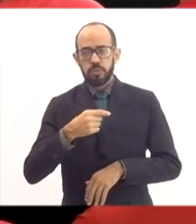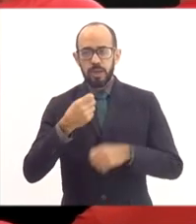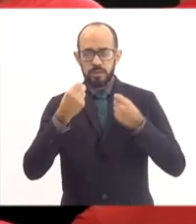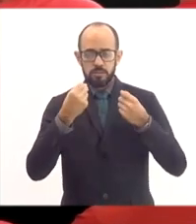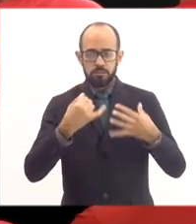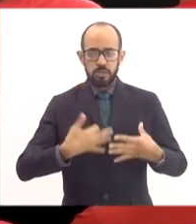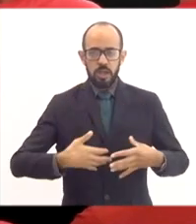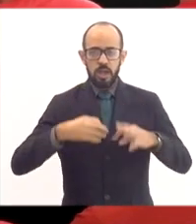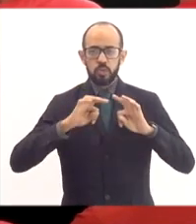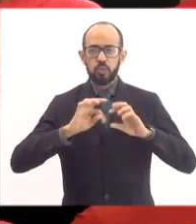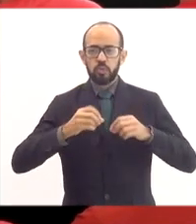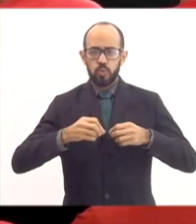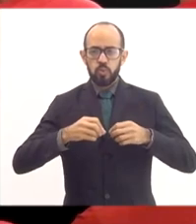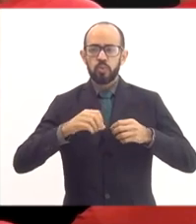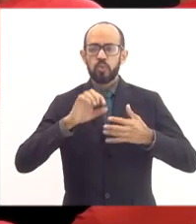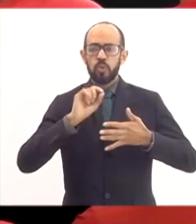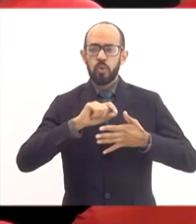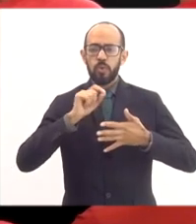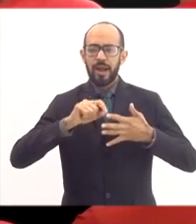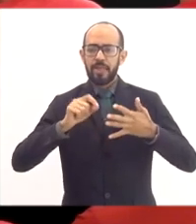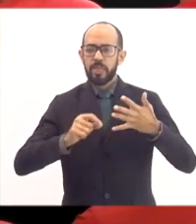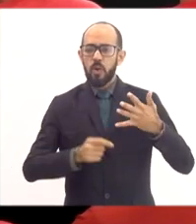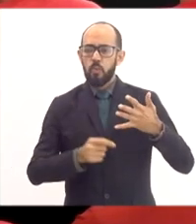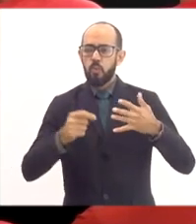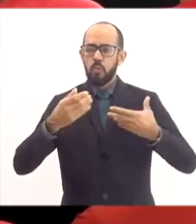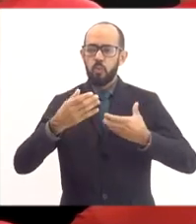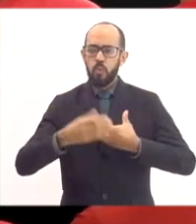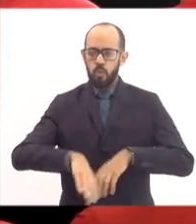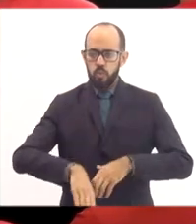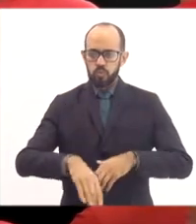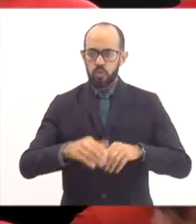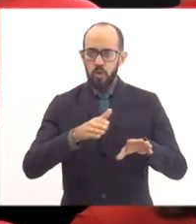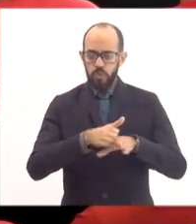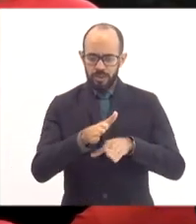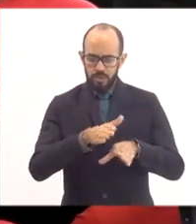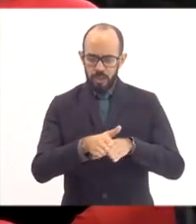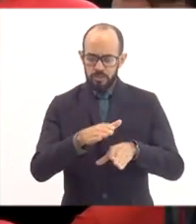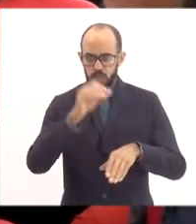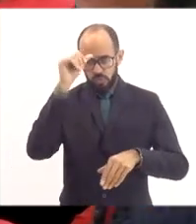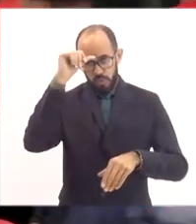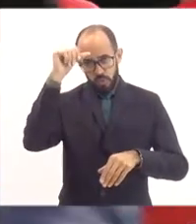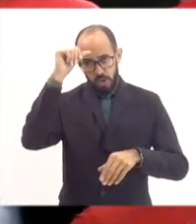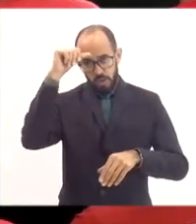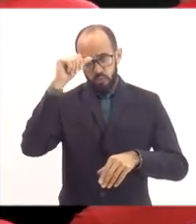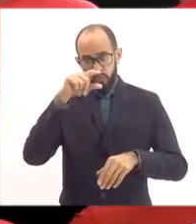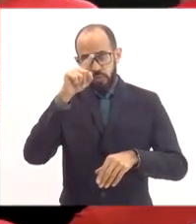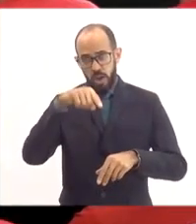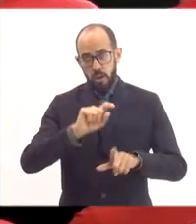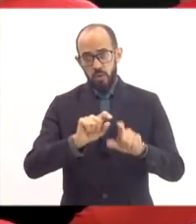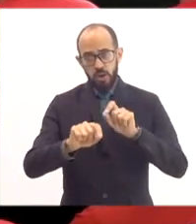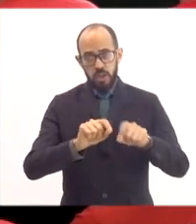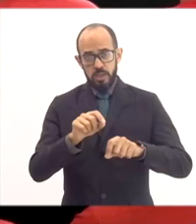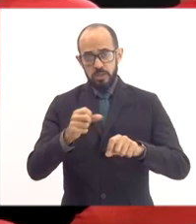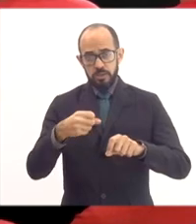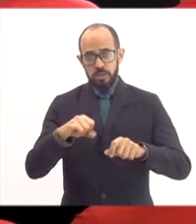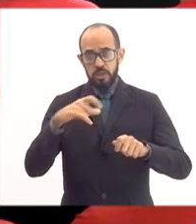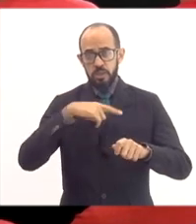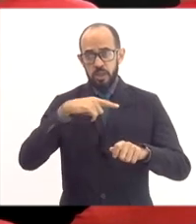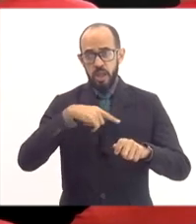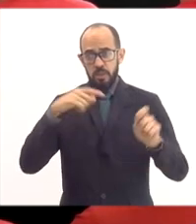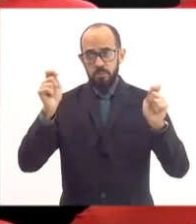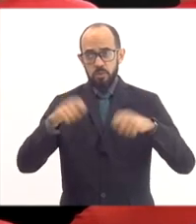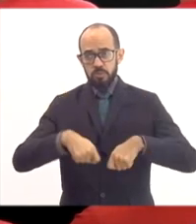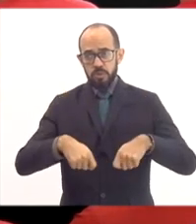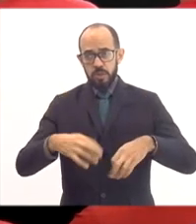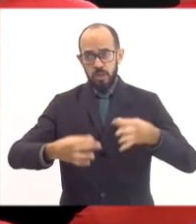como estavam cada concurso. E a orientação dele foi: olha, havendo possibilidade jurídica